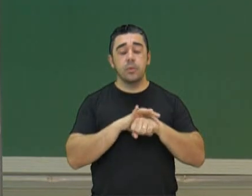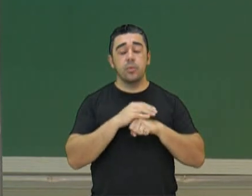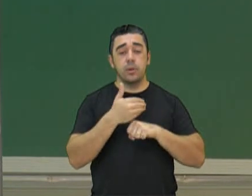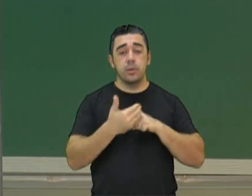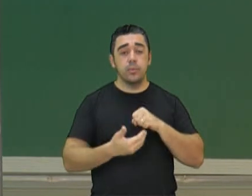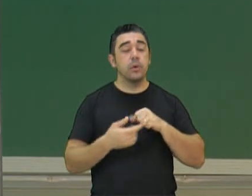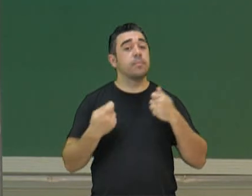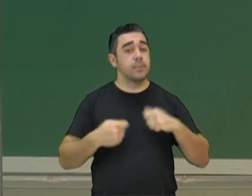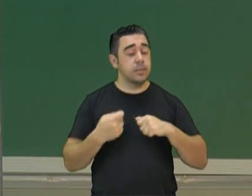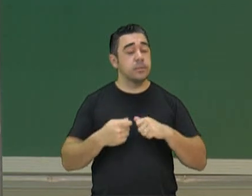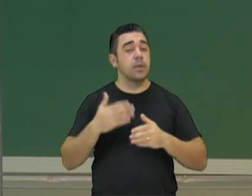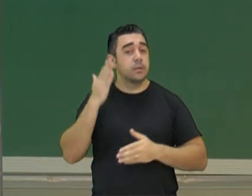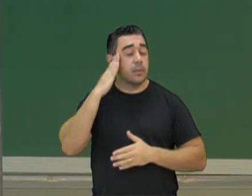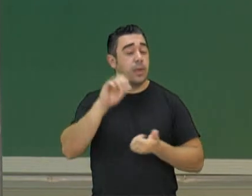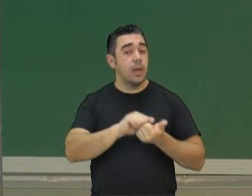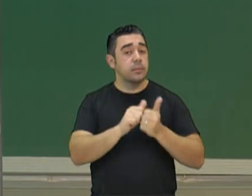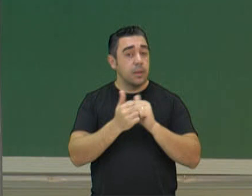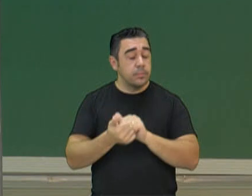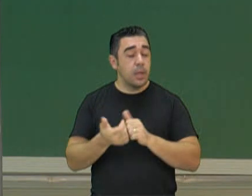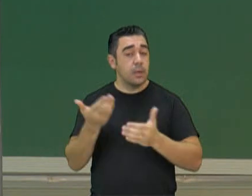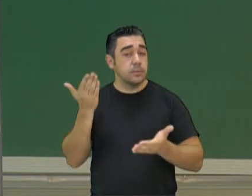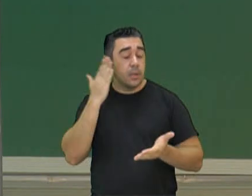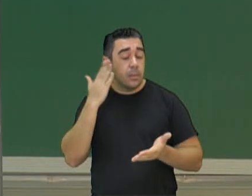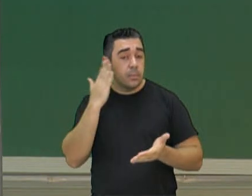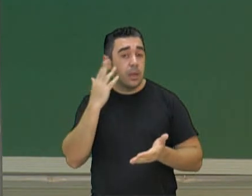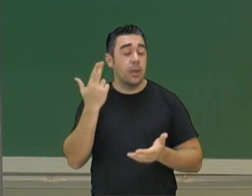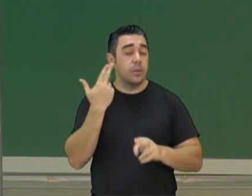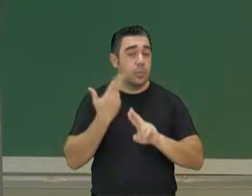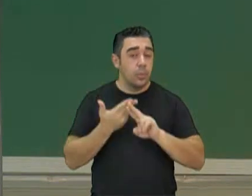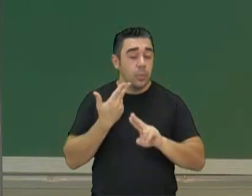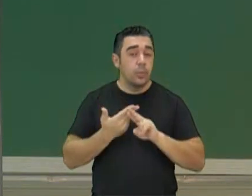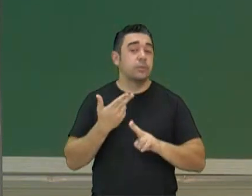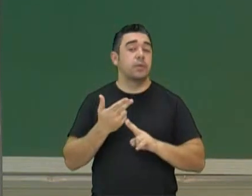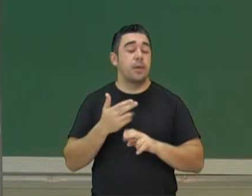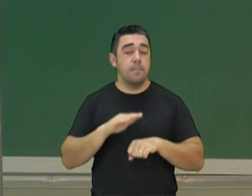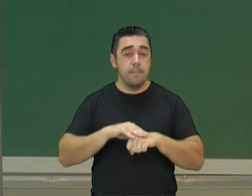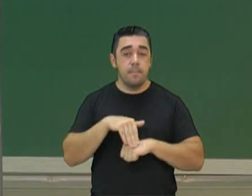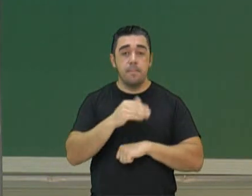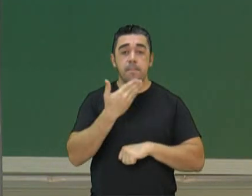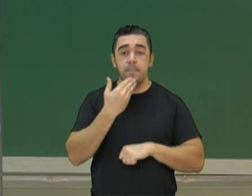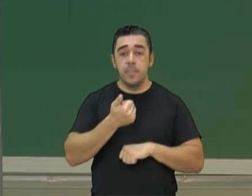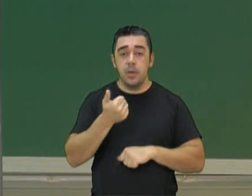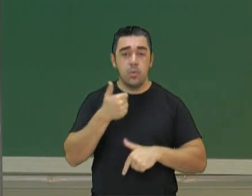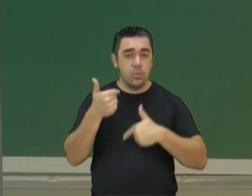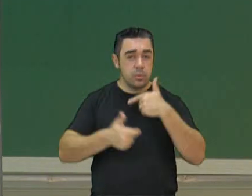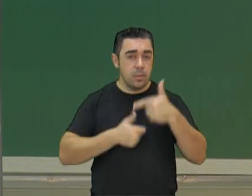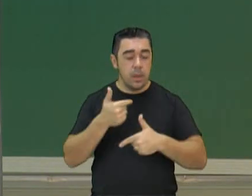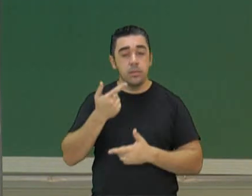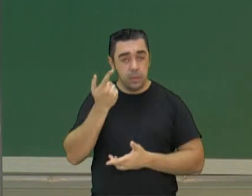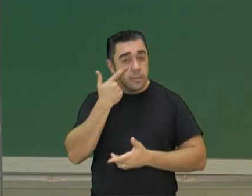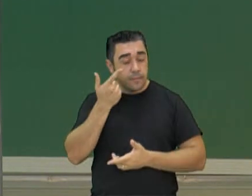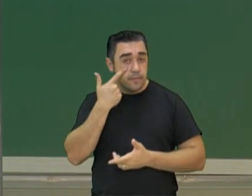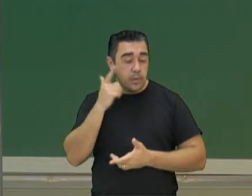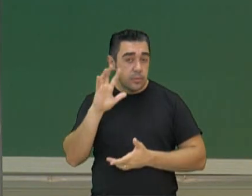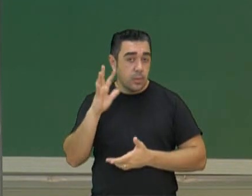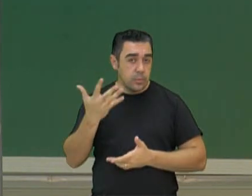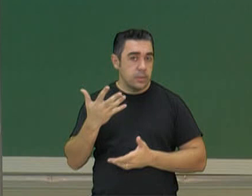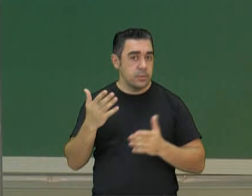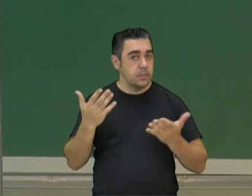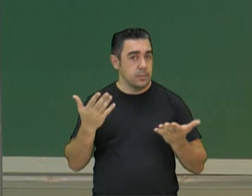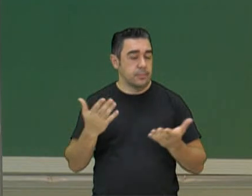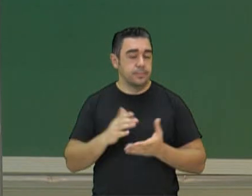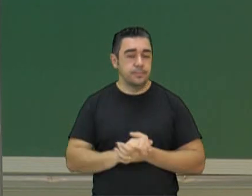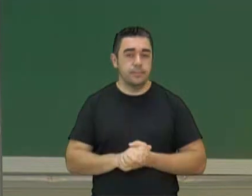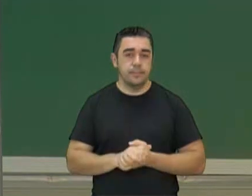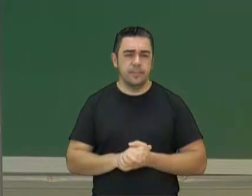utilizar dessa ferramenta, né, para aprimorar o seu trabalho. E a gente tem visto isso acontecer, né,